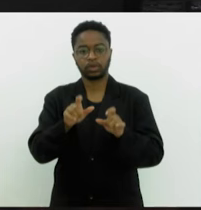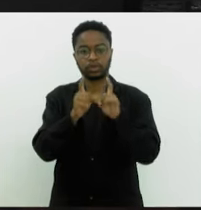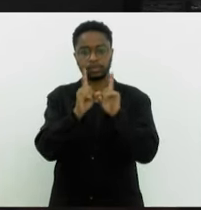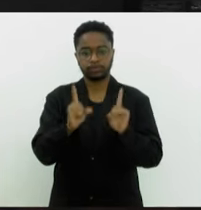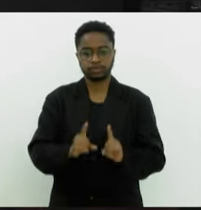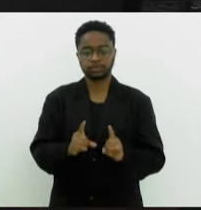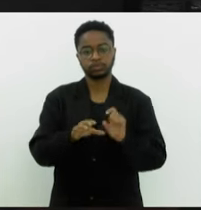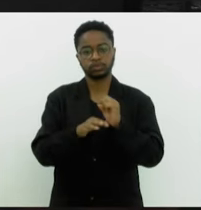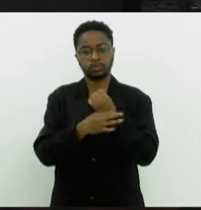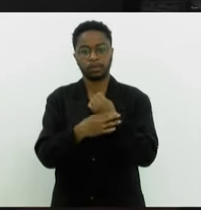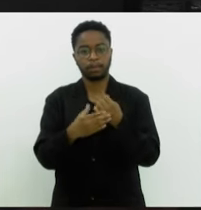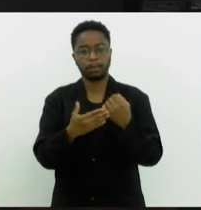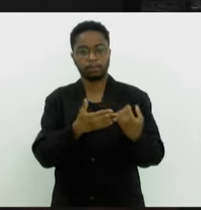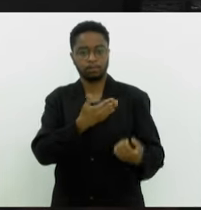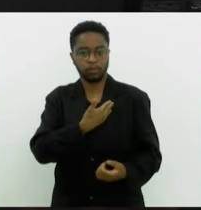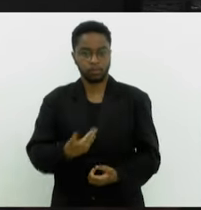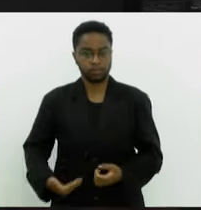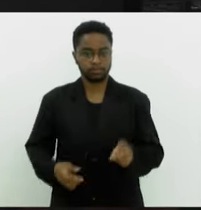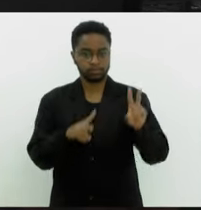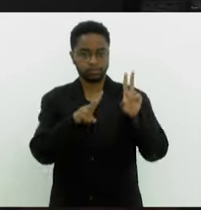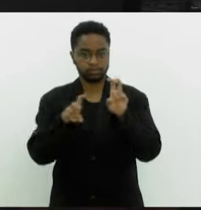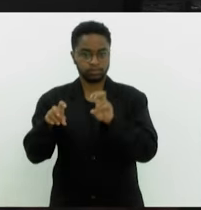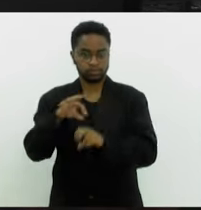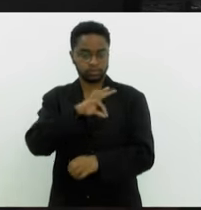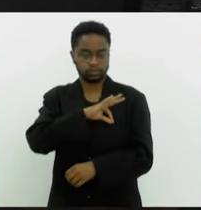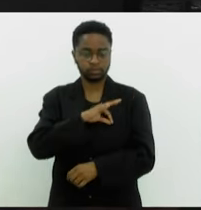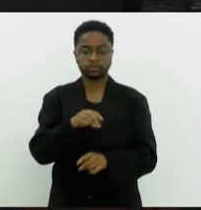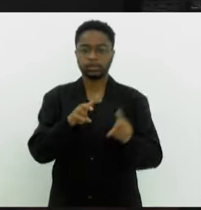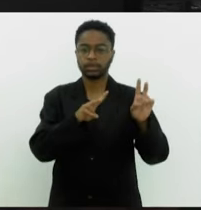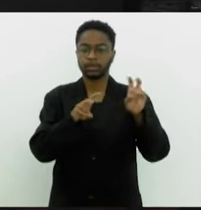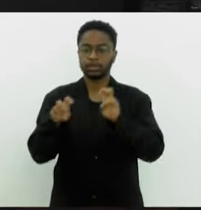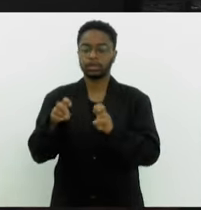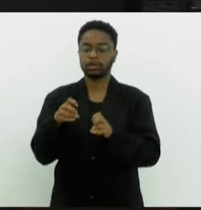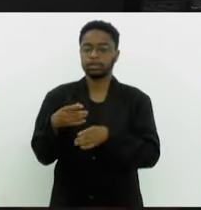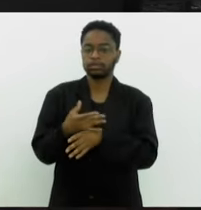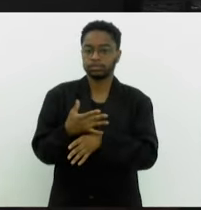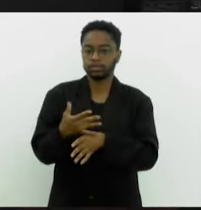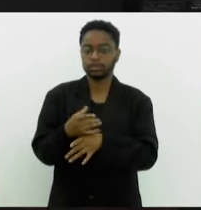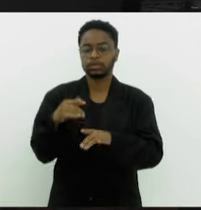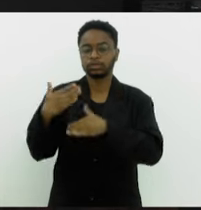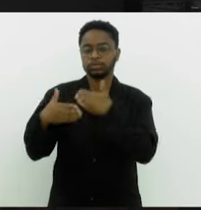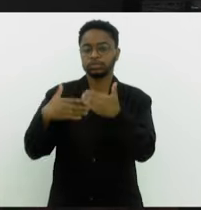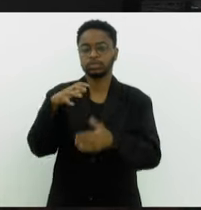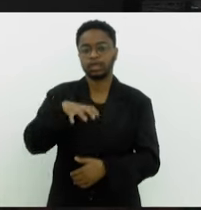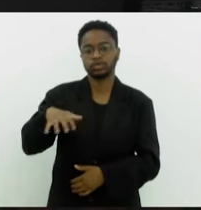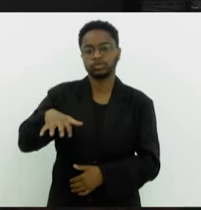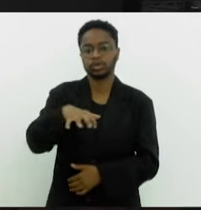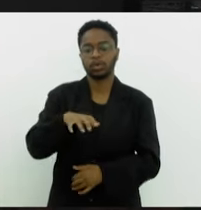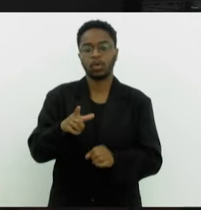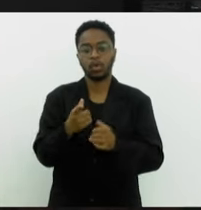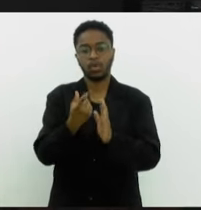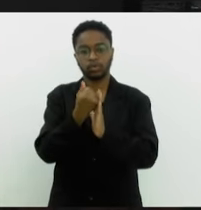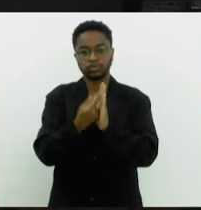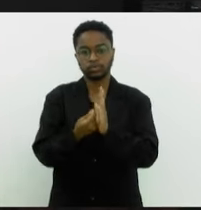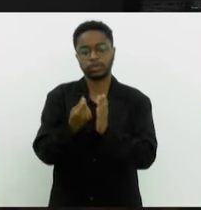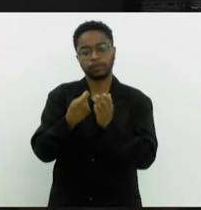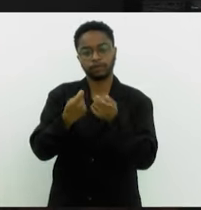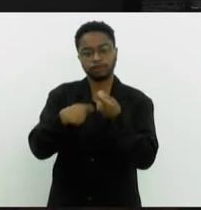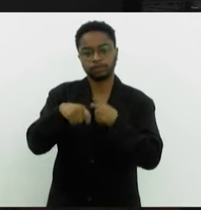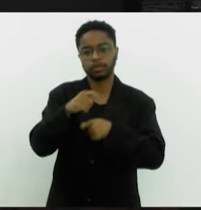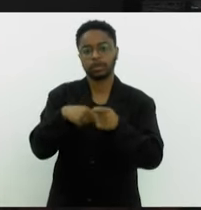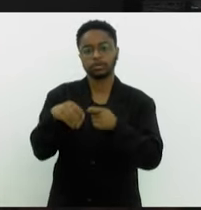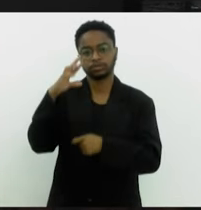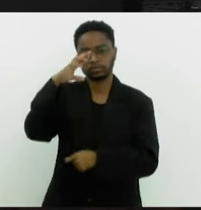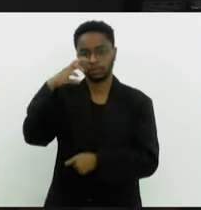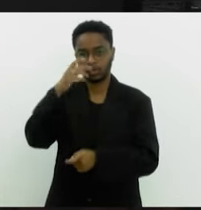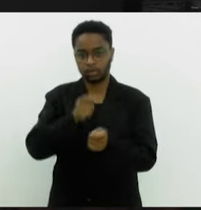Segurança Pública e Assuntos de Polícia, Assuntos Municipais de Desenvolvimento Regional, de Orçamento, Finanças, Fiscalização Financeira e